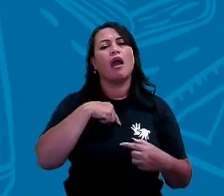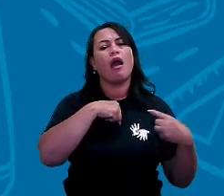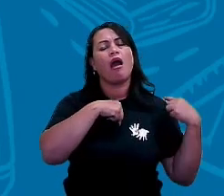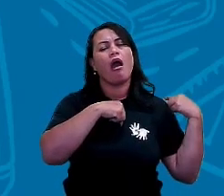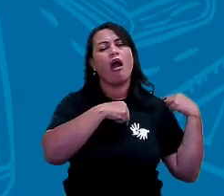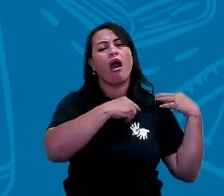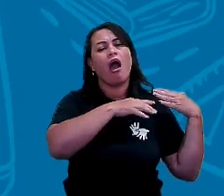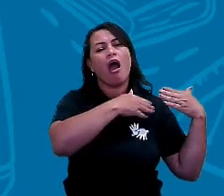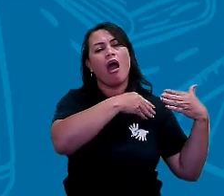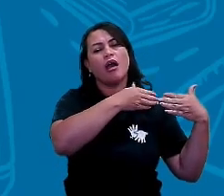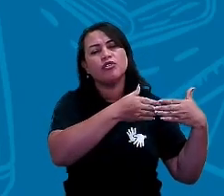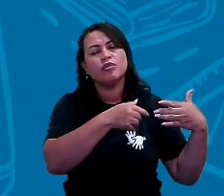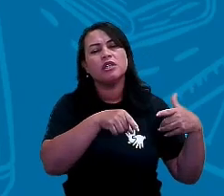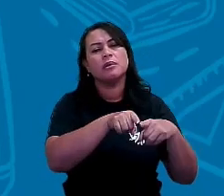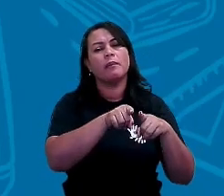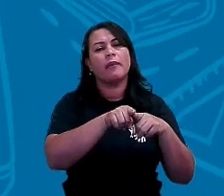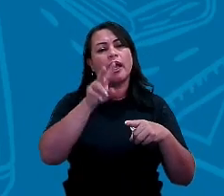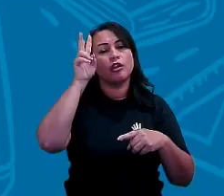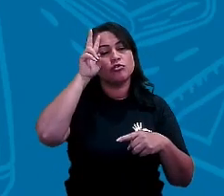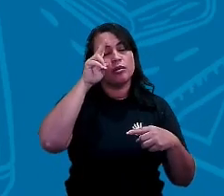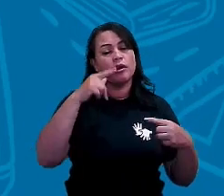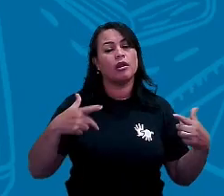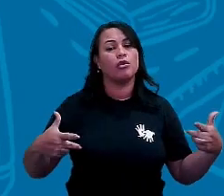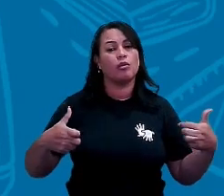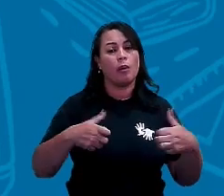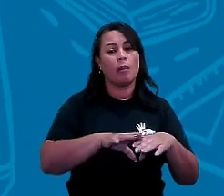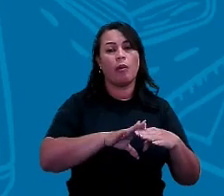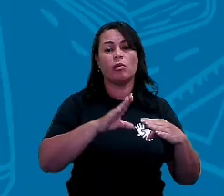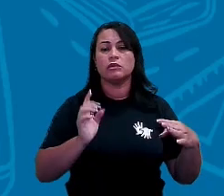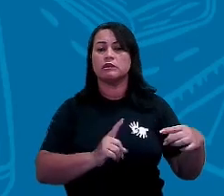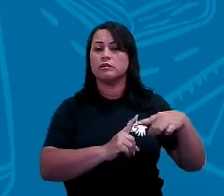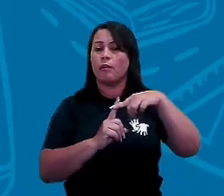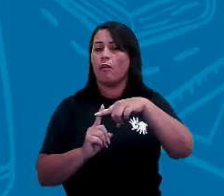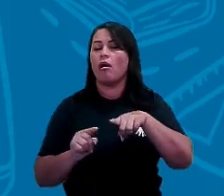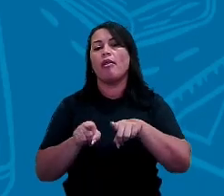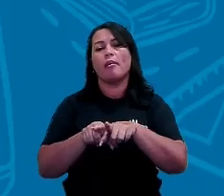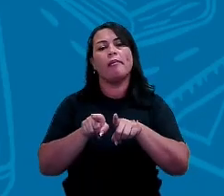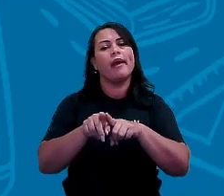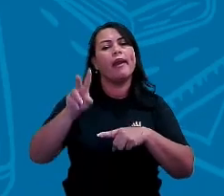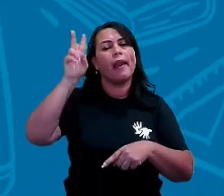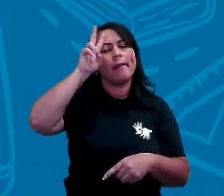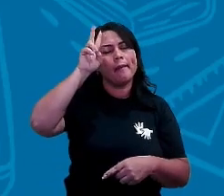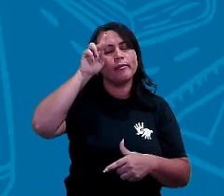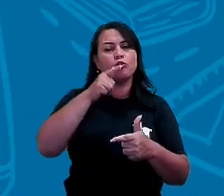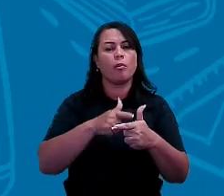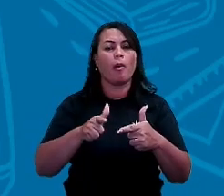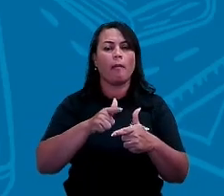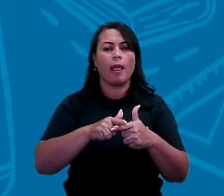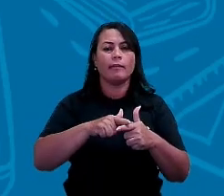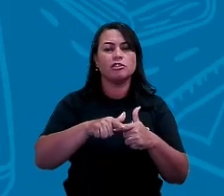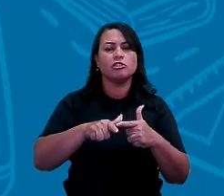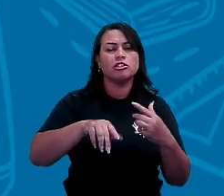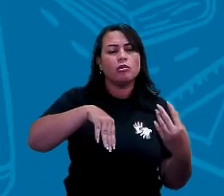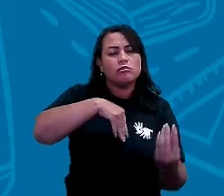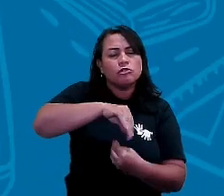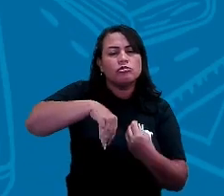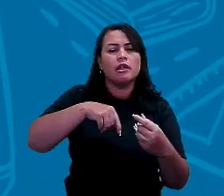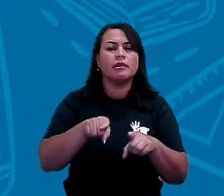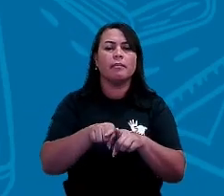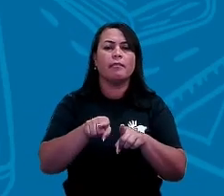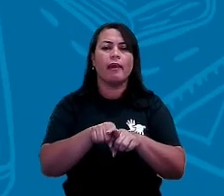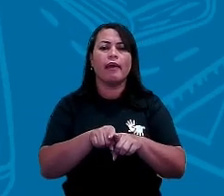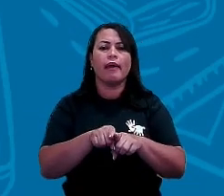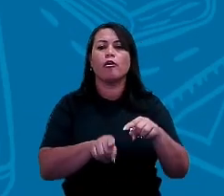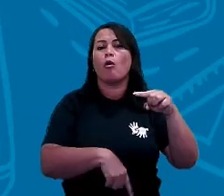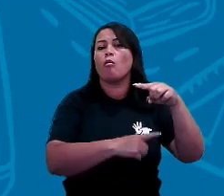nós estudamos um pouquinho da Batalha do Monte das Tabocas e relembramos um pouquinho de problemas que envolvam as operações básicas. Aí nós